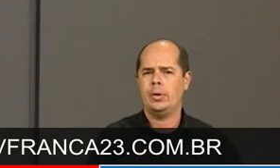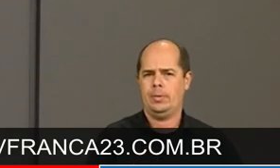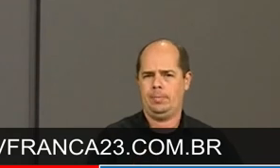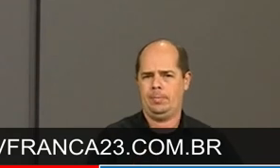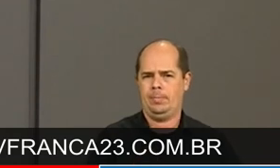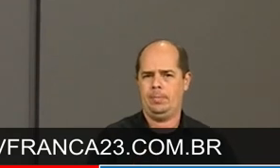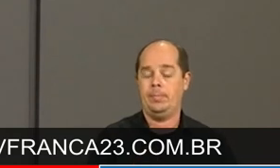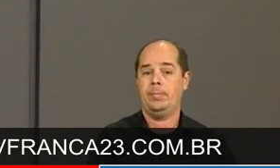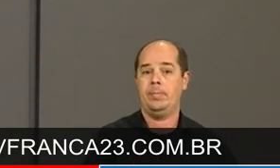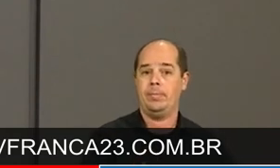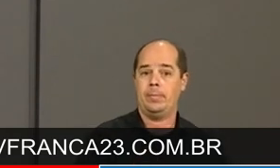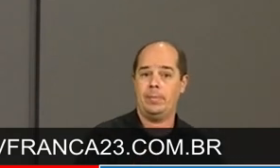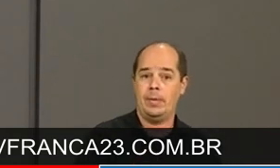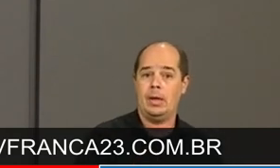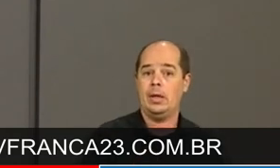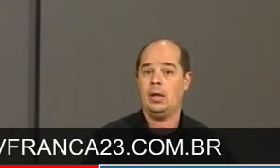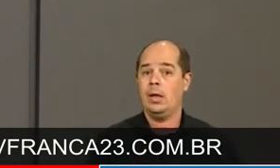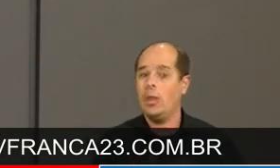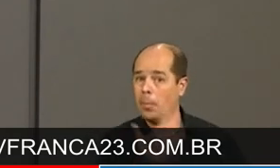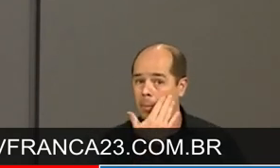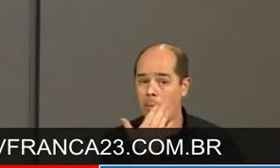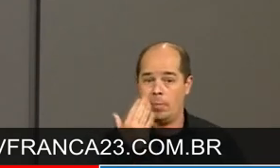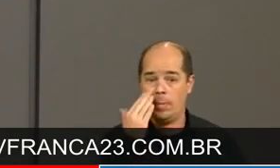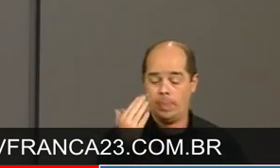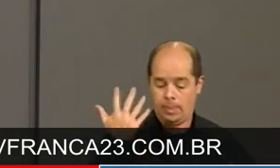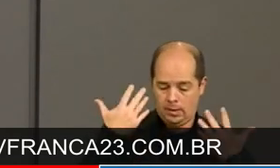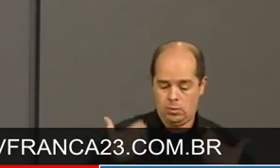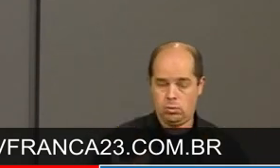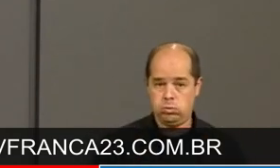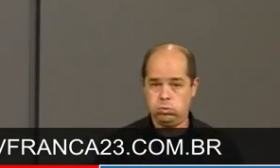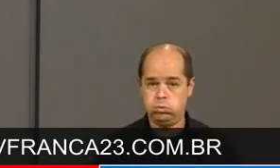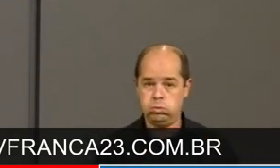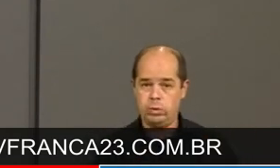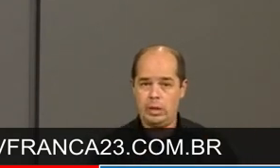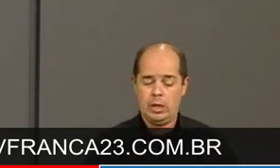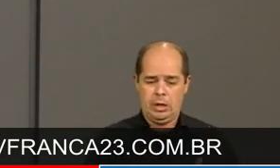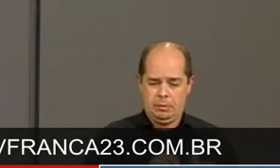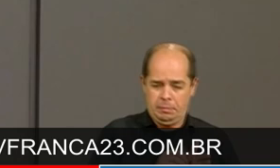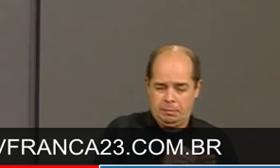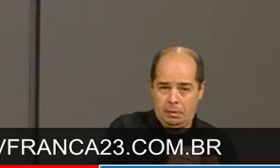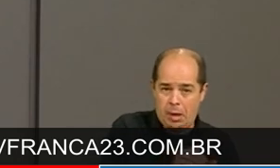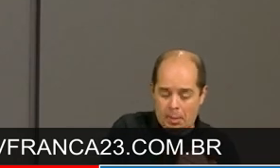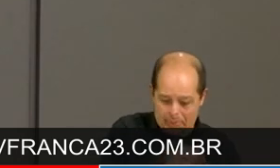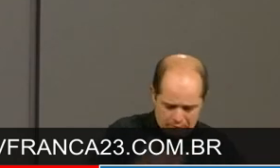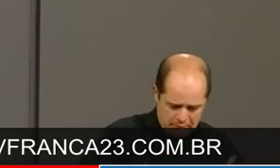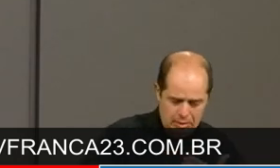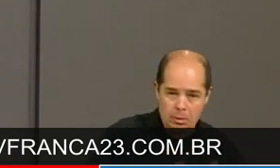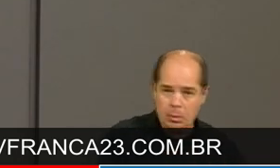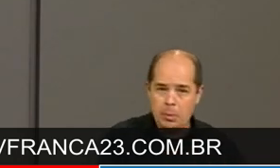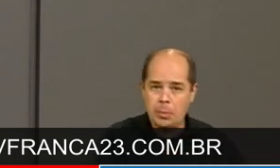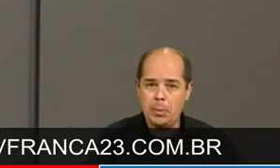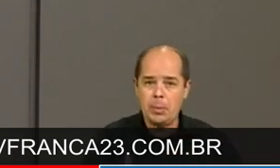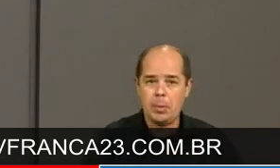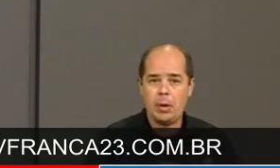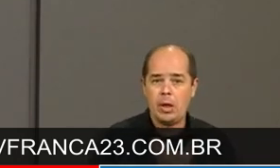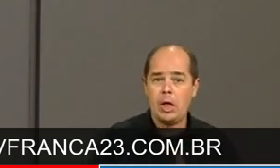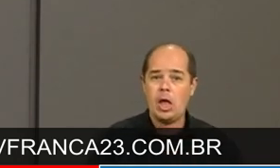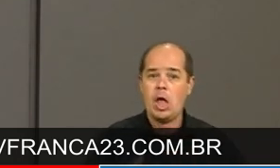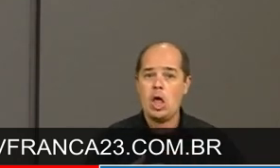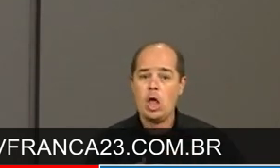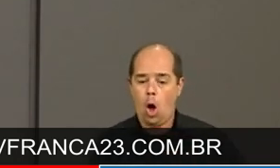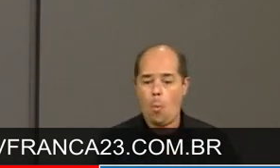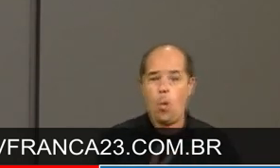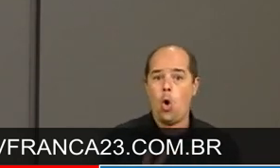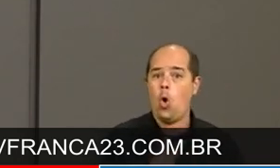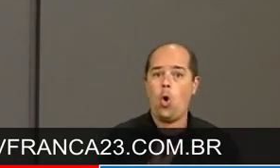uma expressão inflamatória muito grande no seu corpo, que vai minguando, vai acabando com o seu sistema imunológico e você não